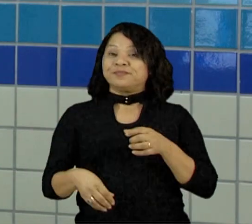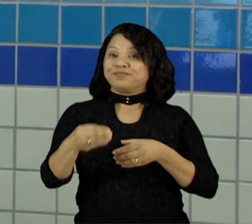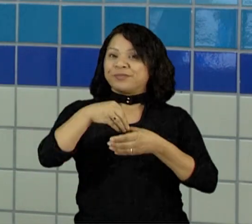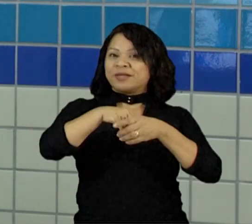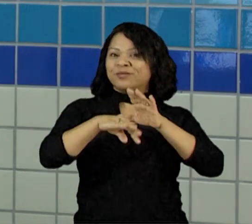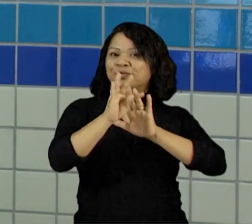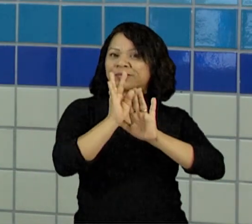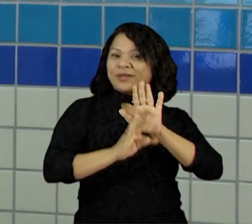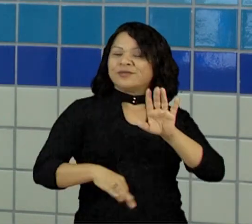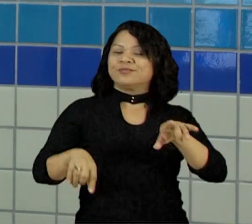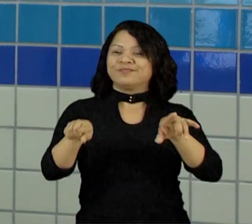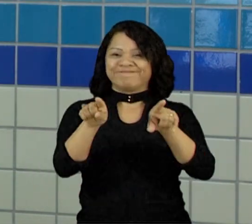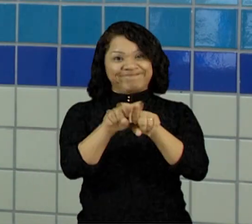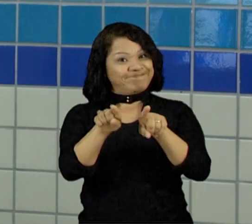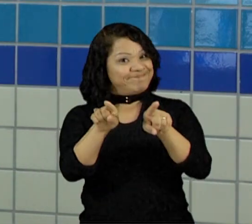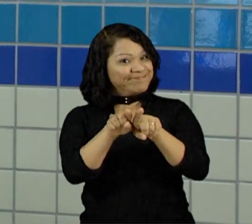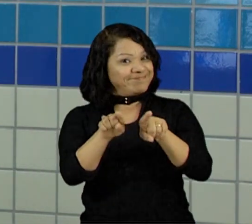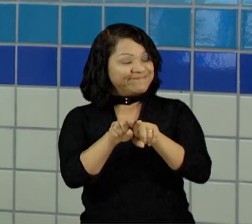também